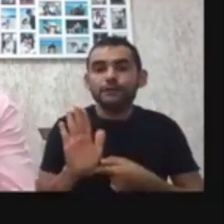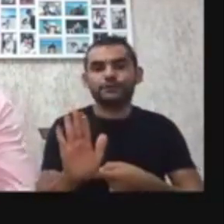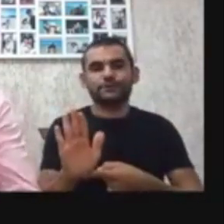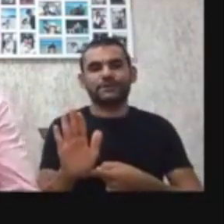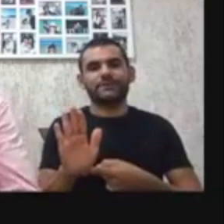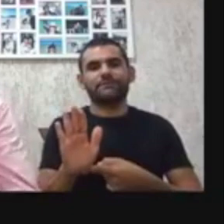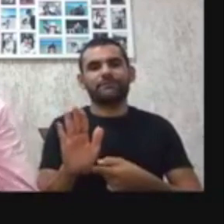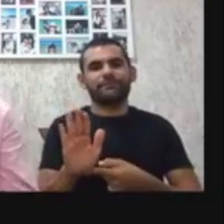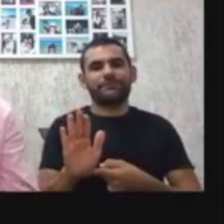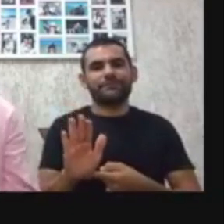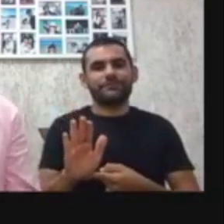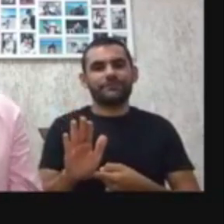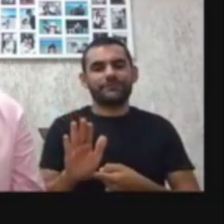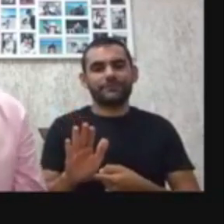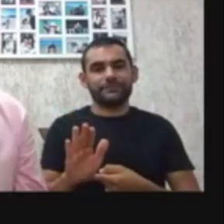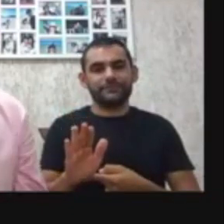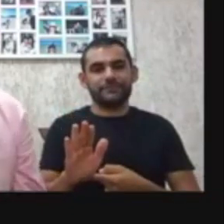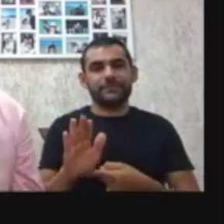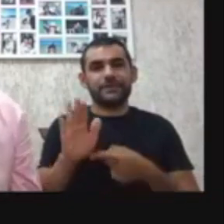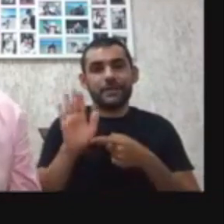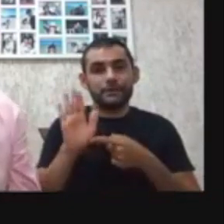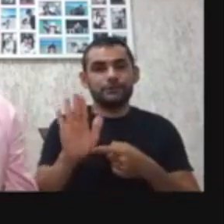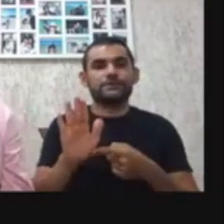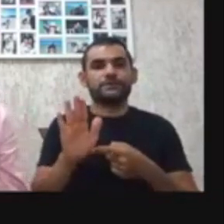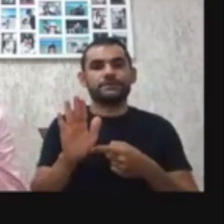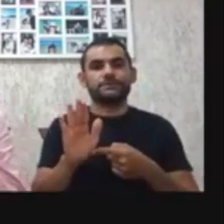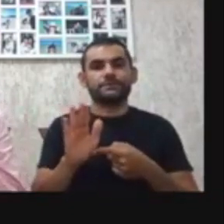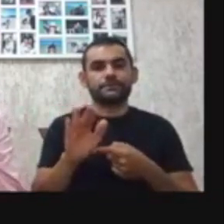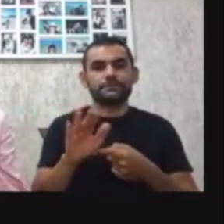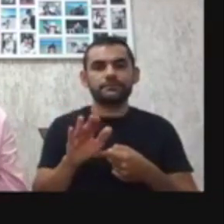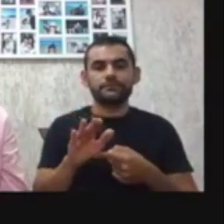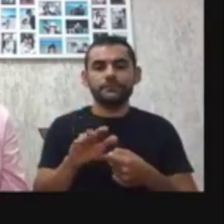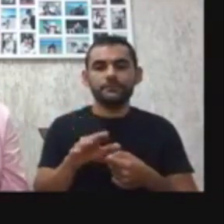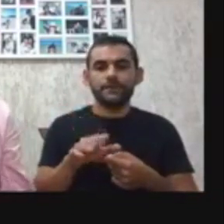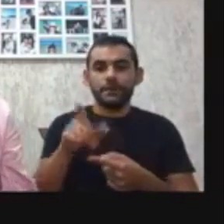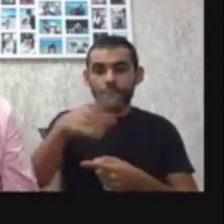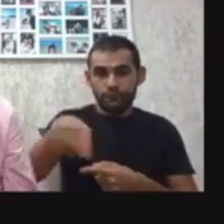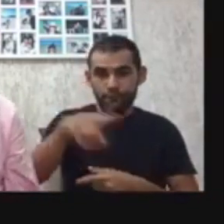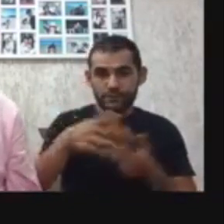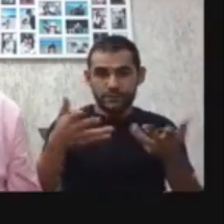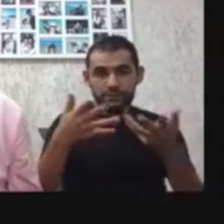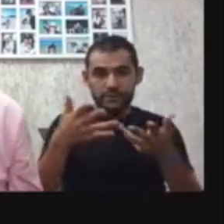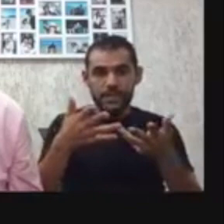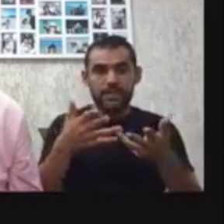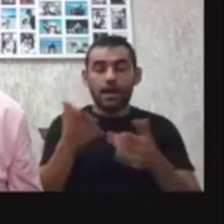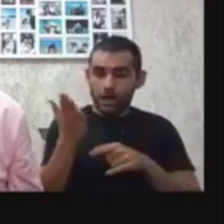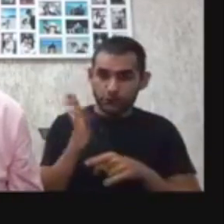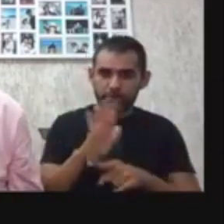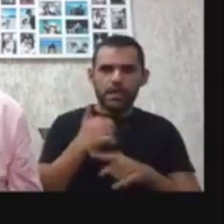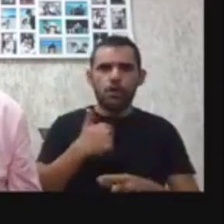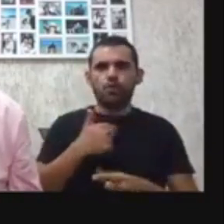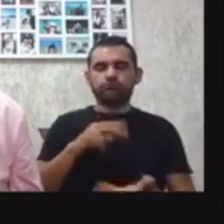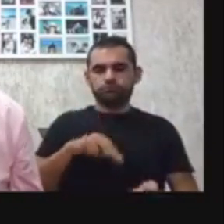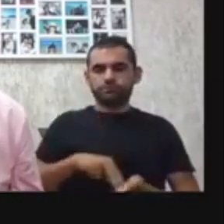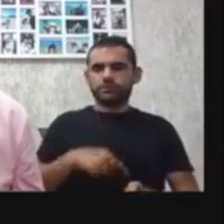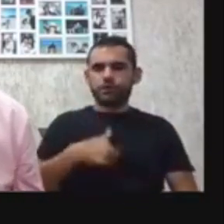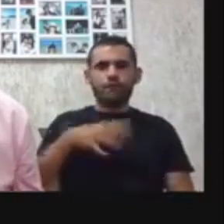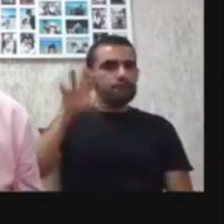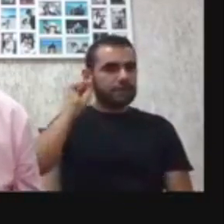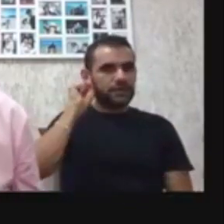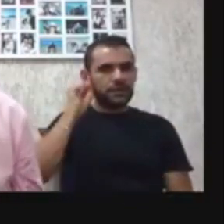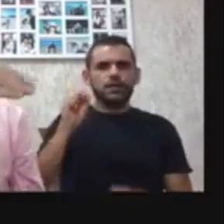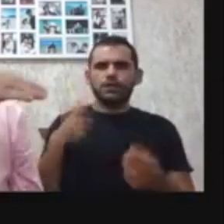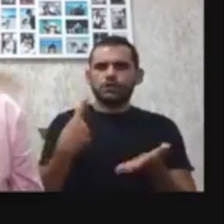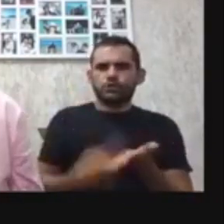contribuir. Né? Com certeza. Vocês que querem contribuir, eu estou aqui para ouvir. Nós iremos